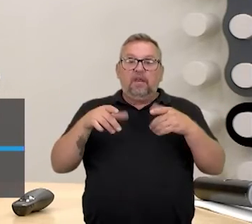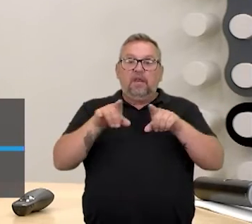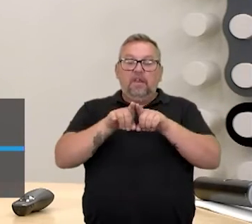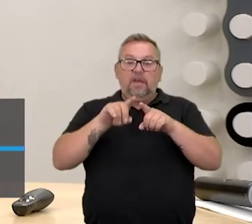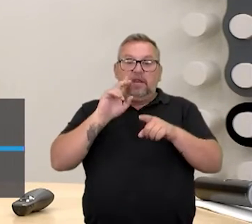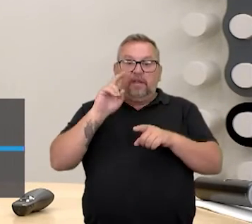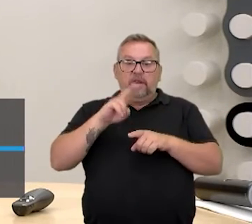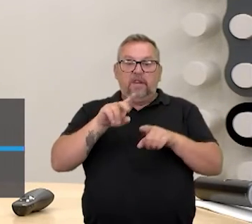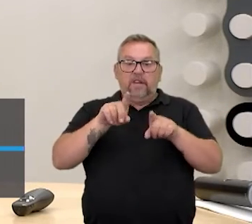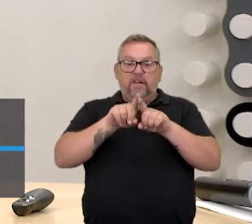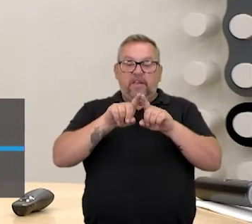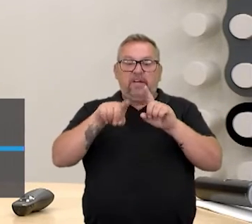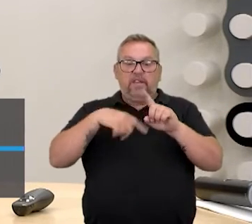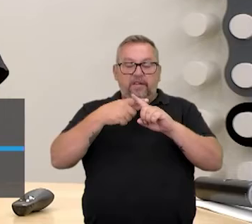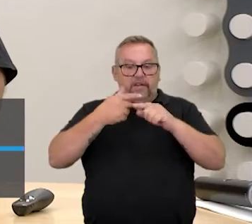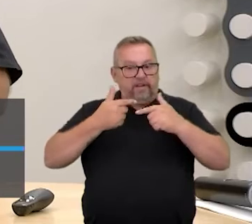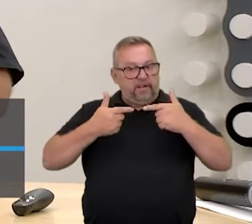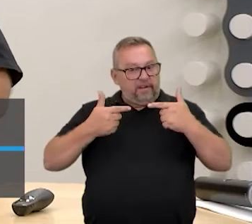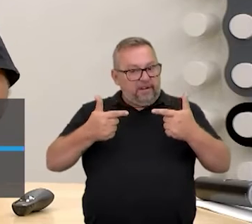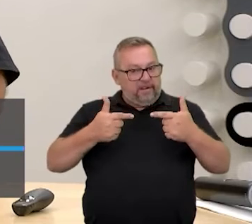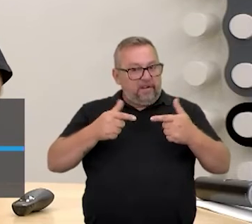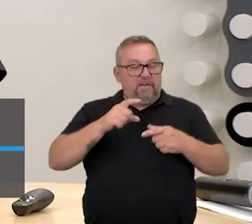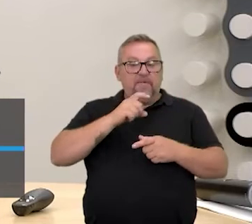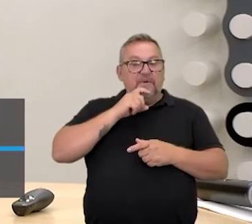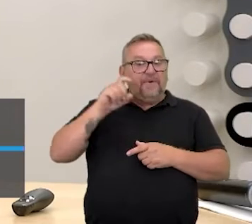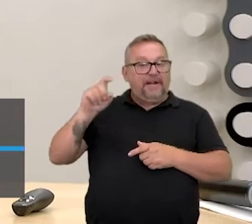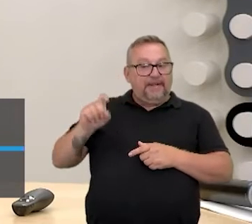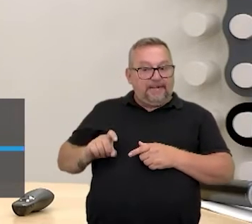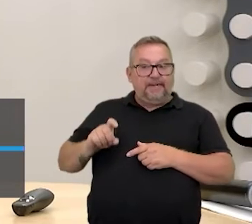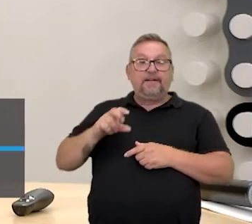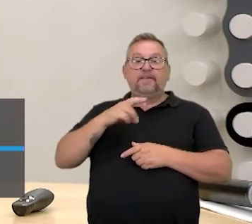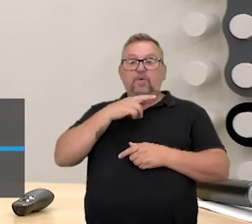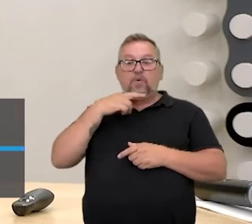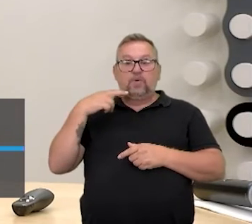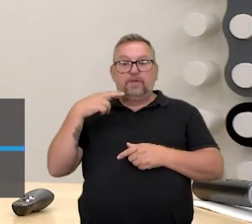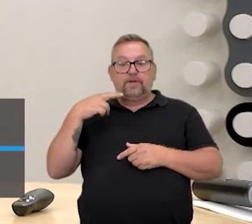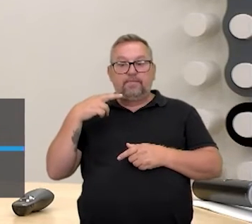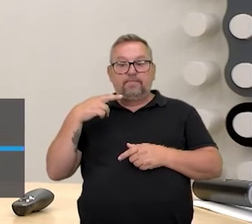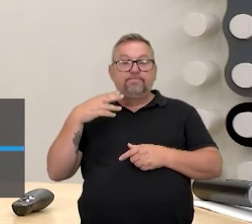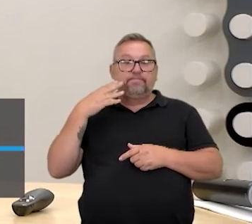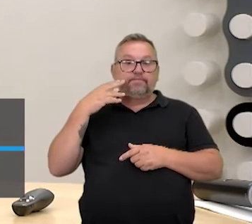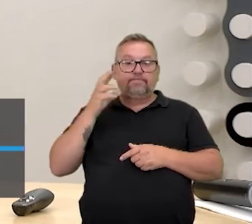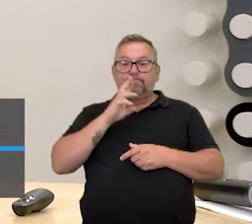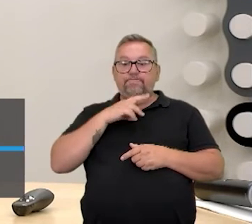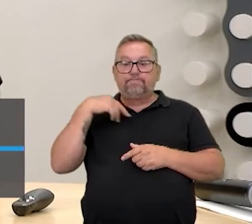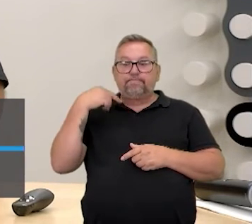nós temos aí uma guerra entre Ucrânia e Rússia, sabendo